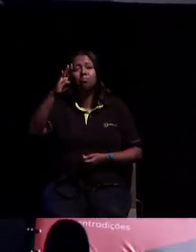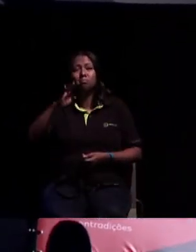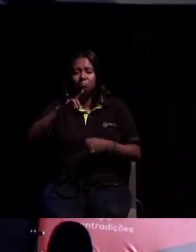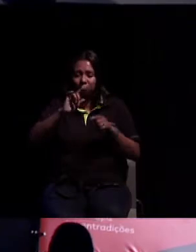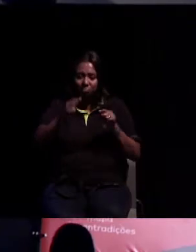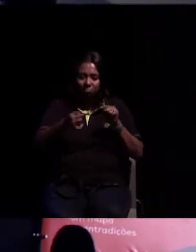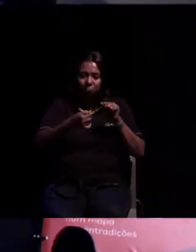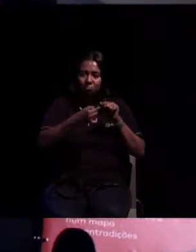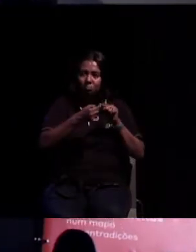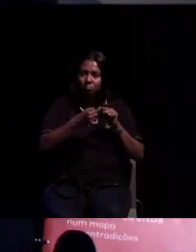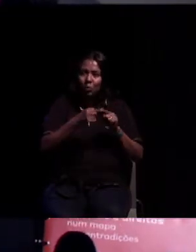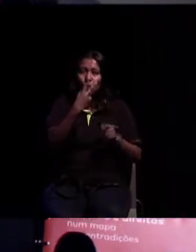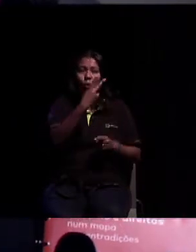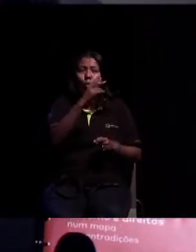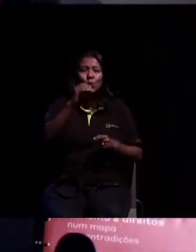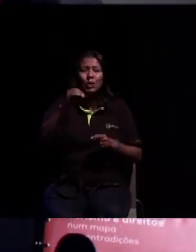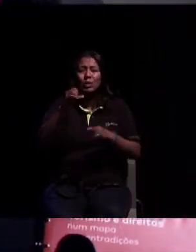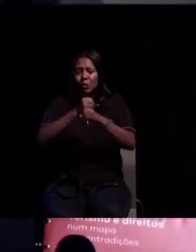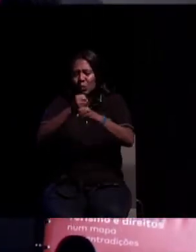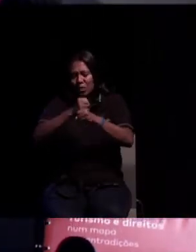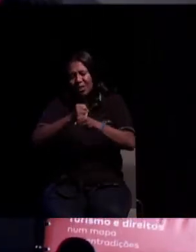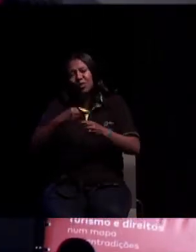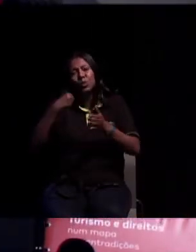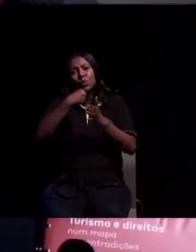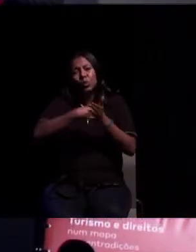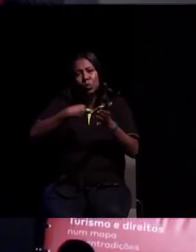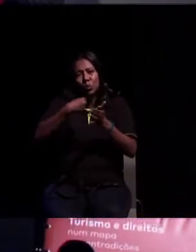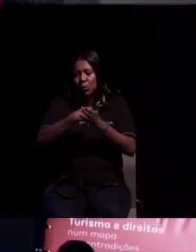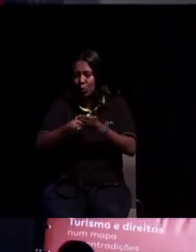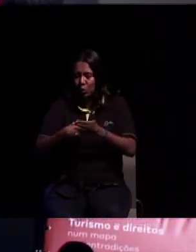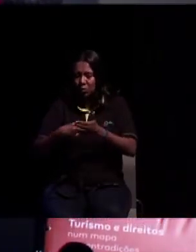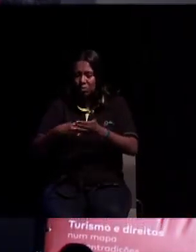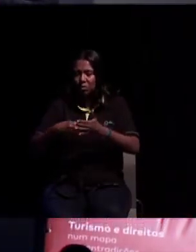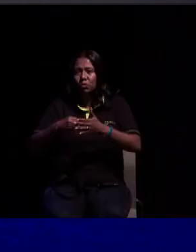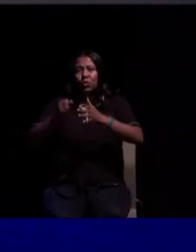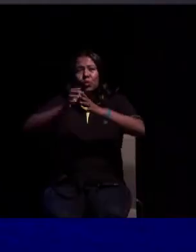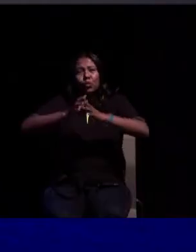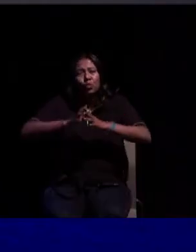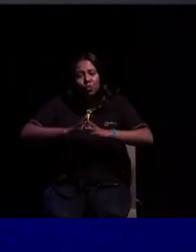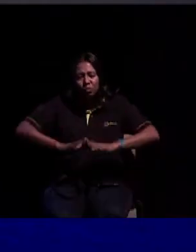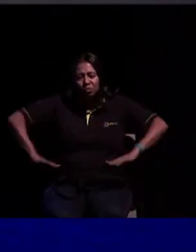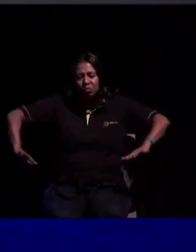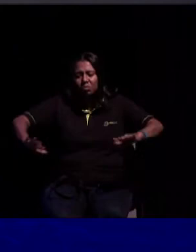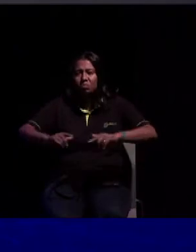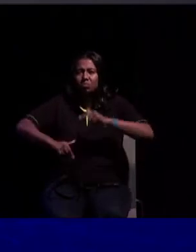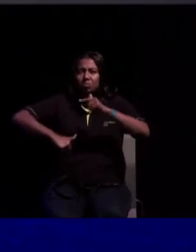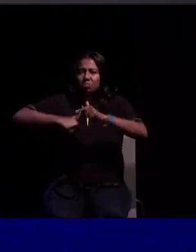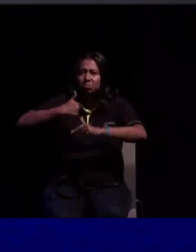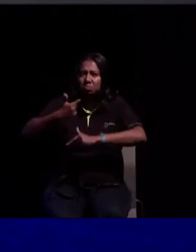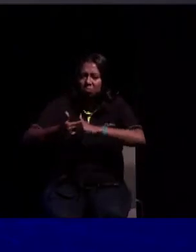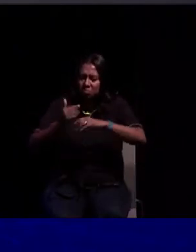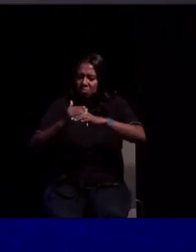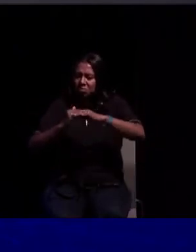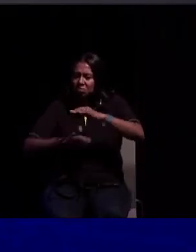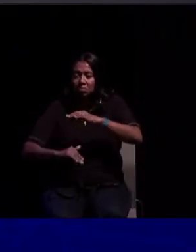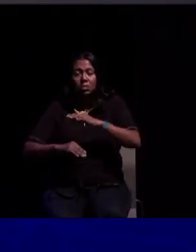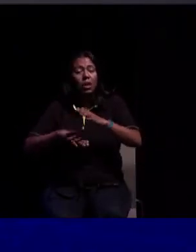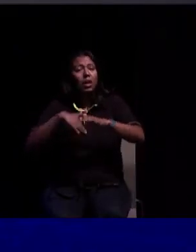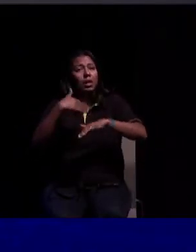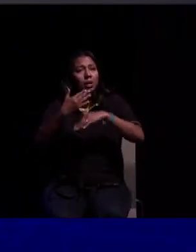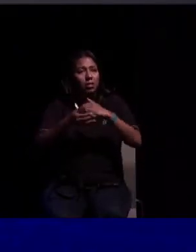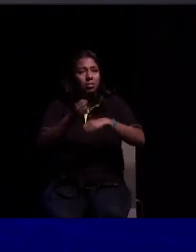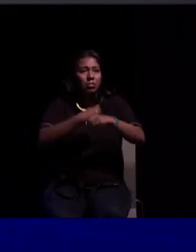dos 200 anos de luta das classes trabalhadoras no mundo todo, né? E nos anos 90,